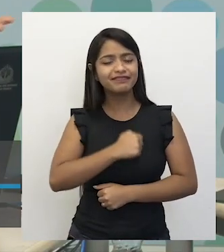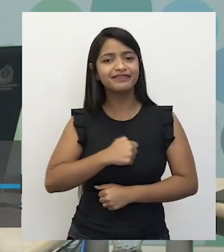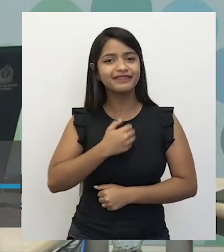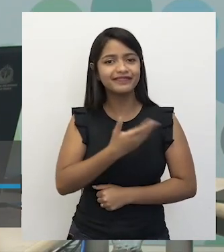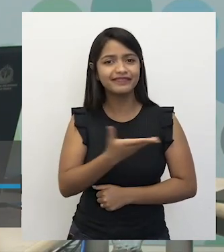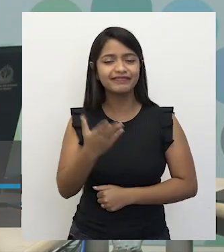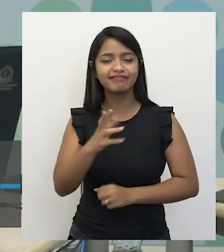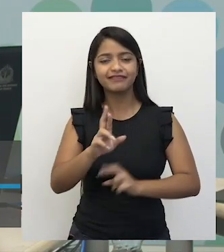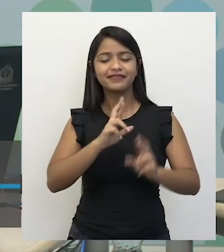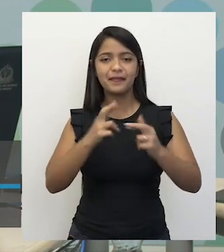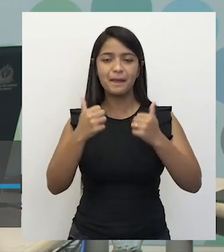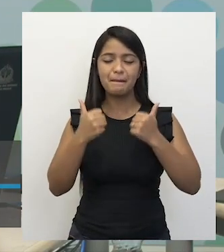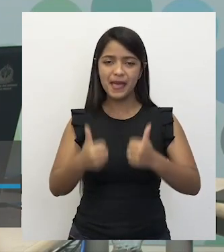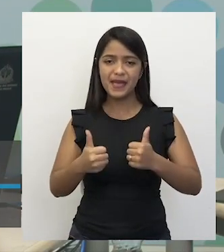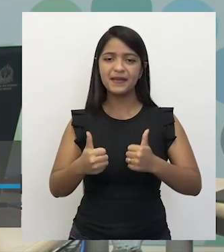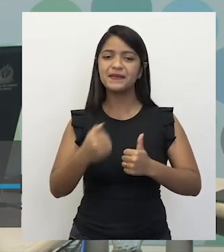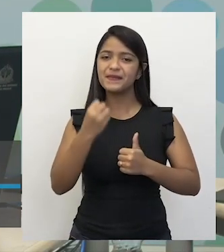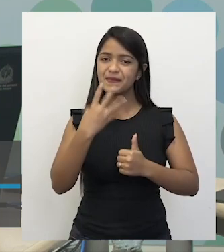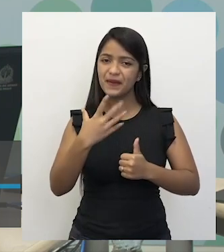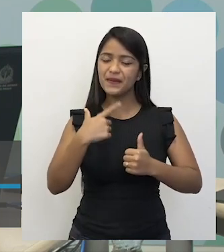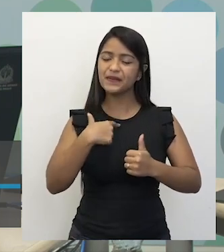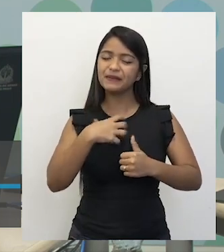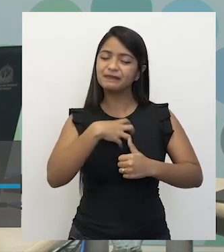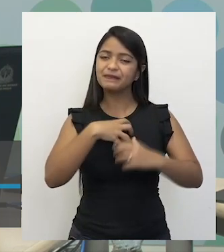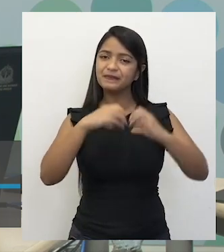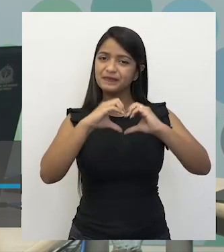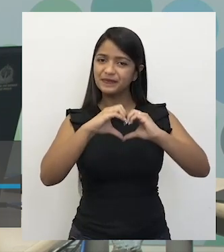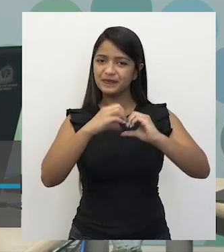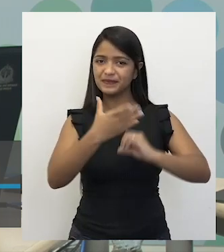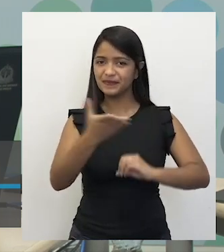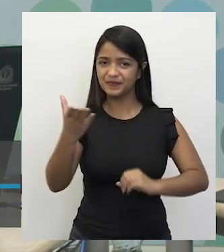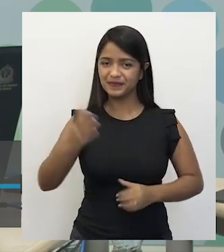vocês estão muito bem. Que delícia, ó, coração para vocês.